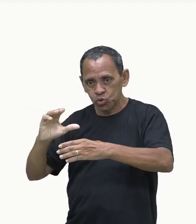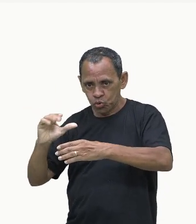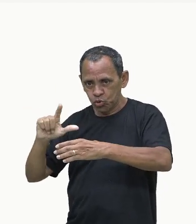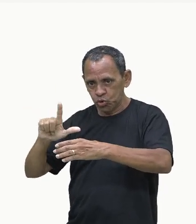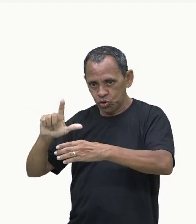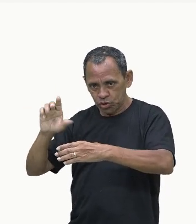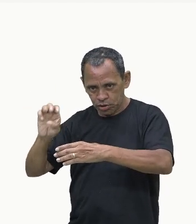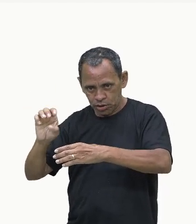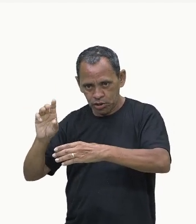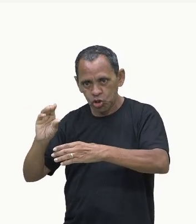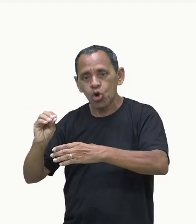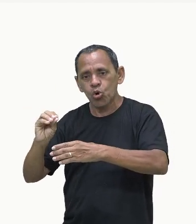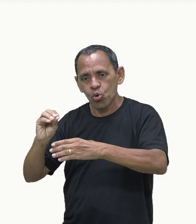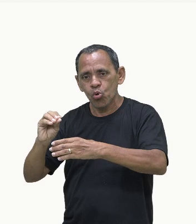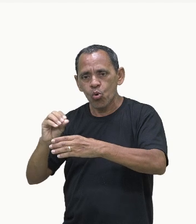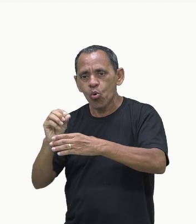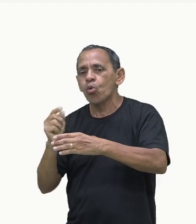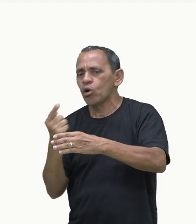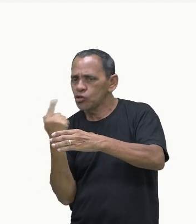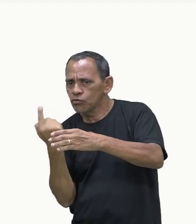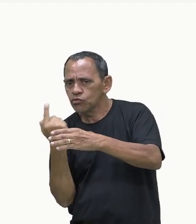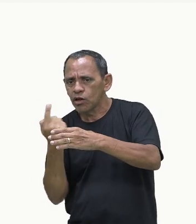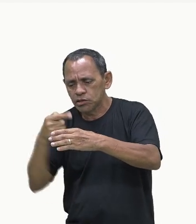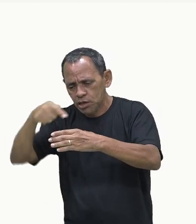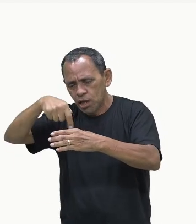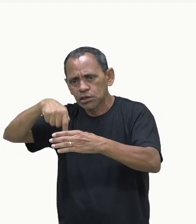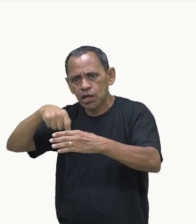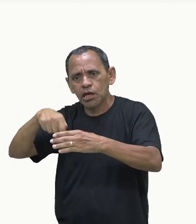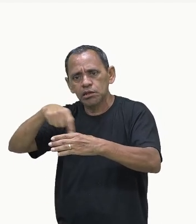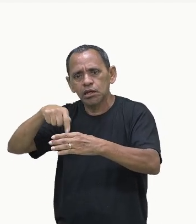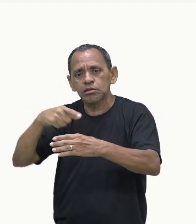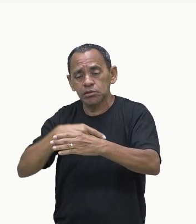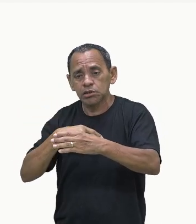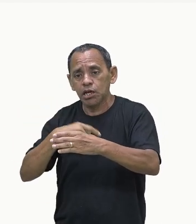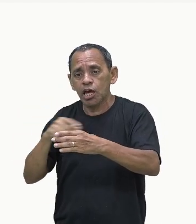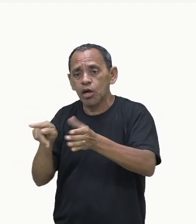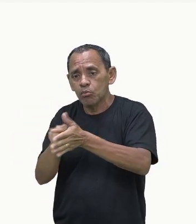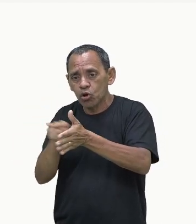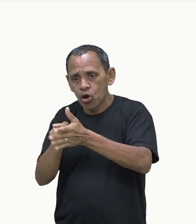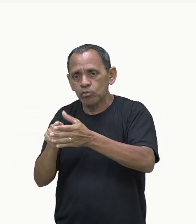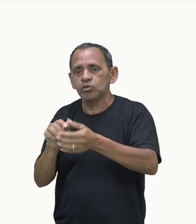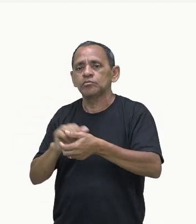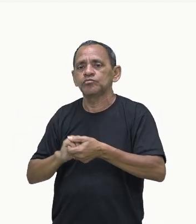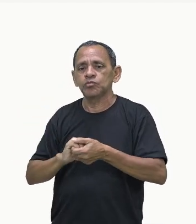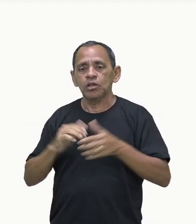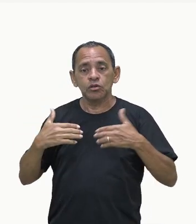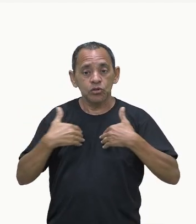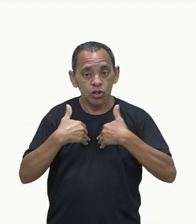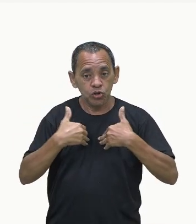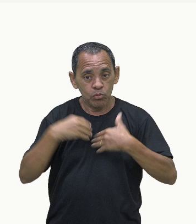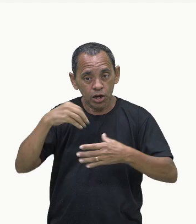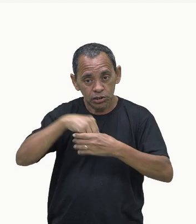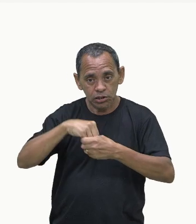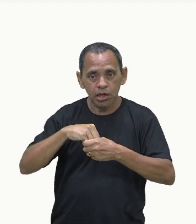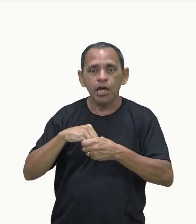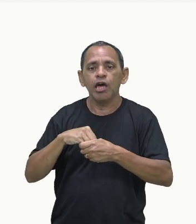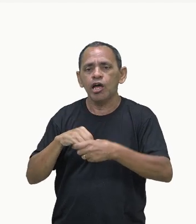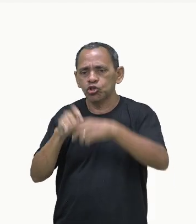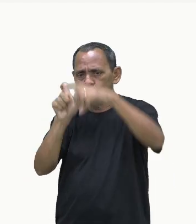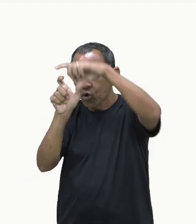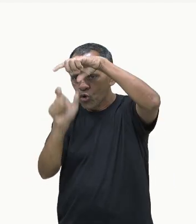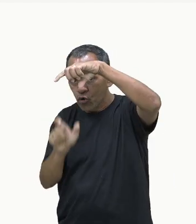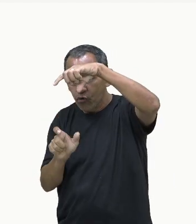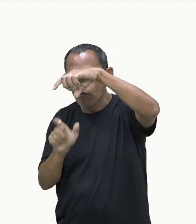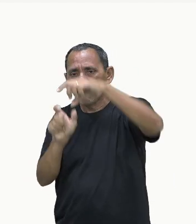Então, estas células eucarióticas estão presentes nos animais, sejam eles invertebrados ou